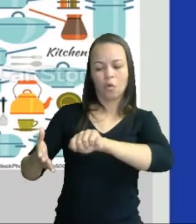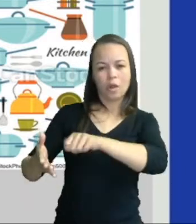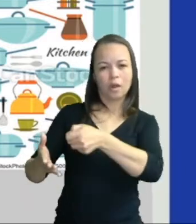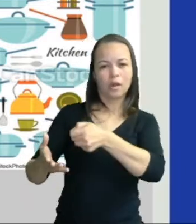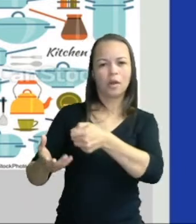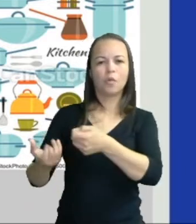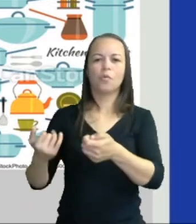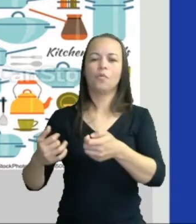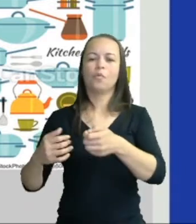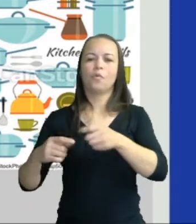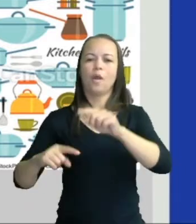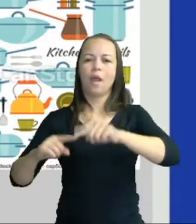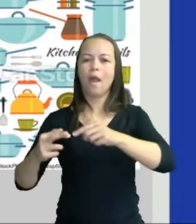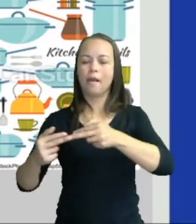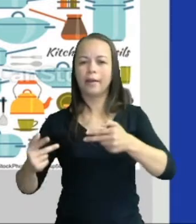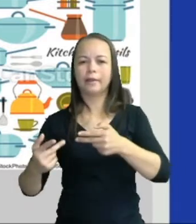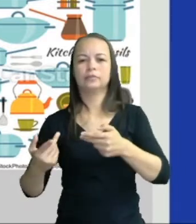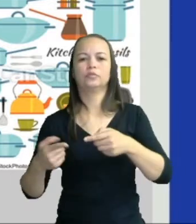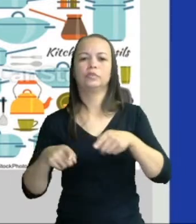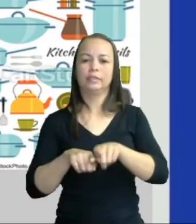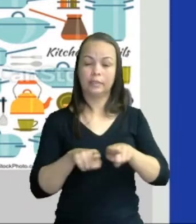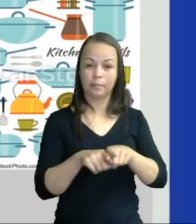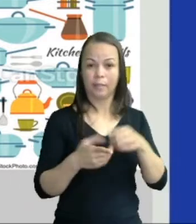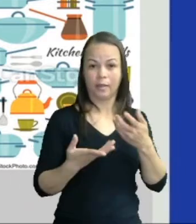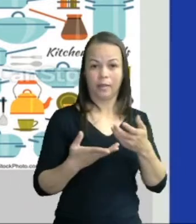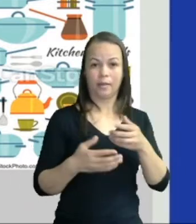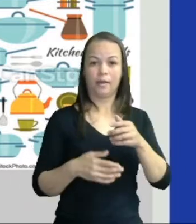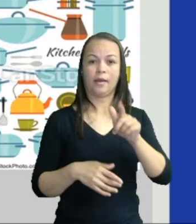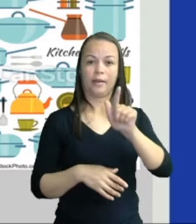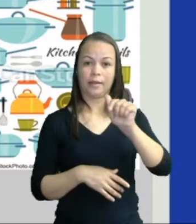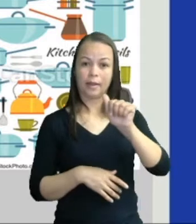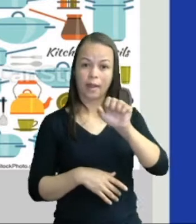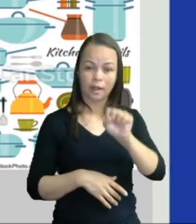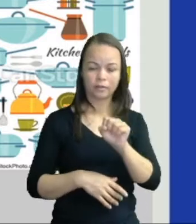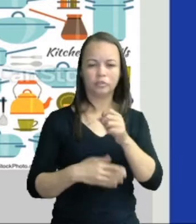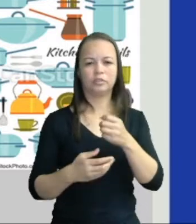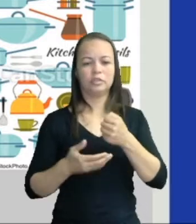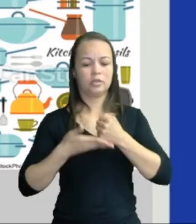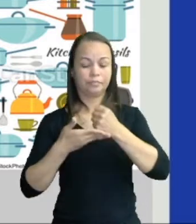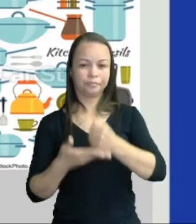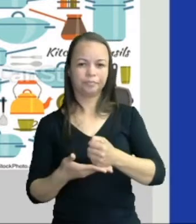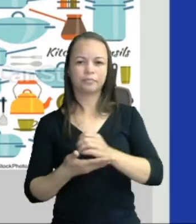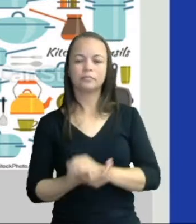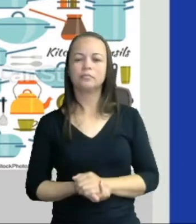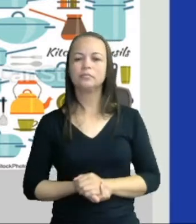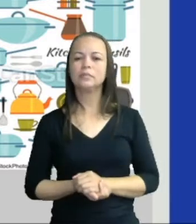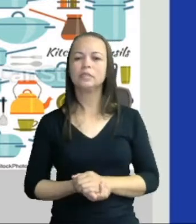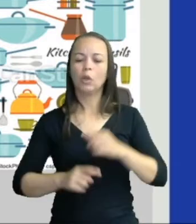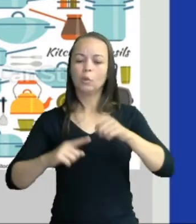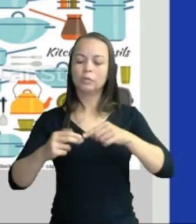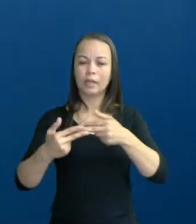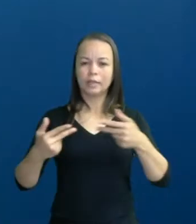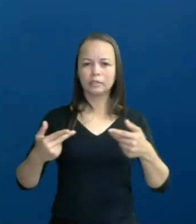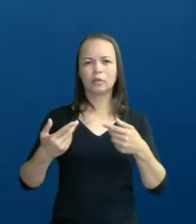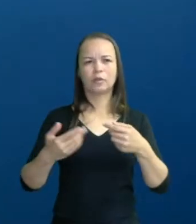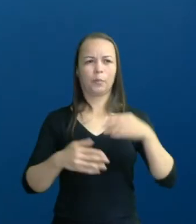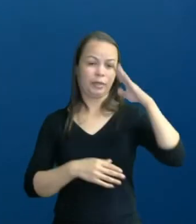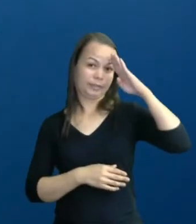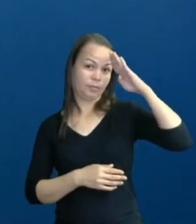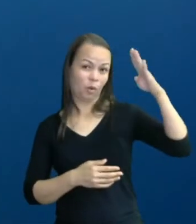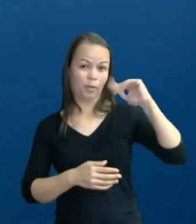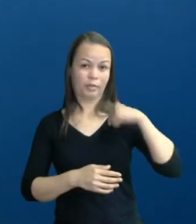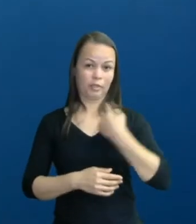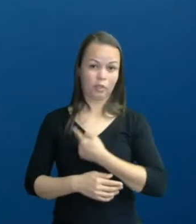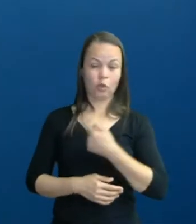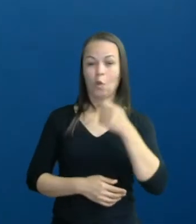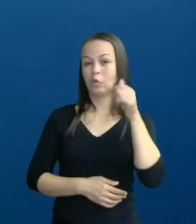fogão que também é a gás, mas que ajuda bastante, tá? Os eletrodomésticos que ajudam a gente nos afazeres, principalmente